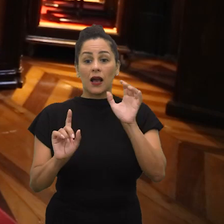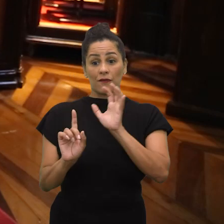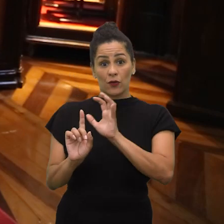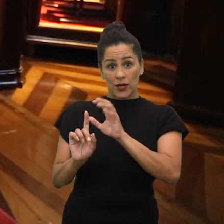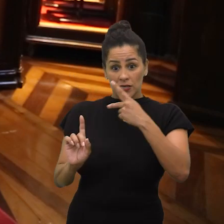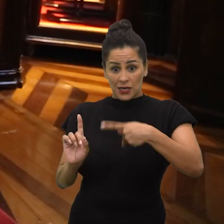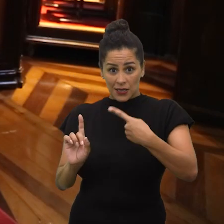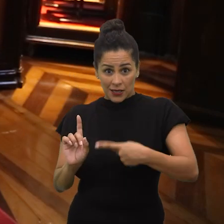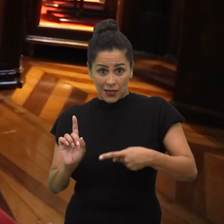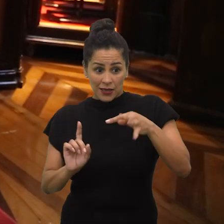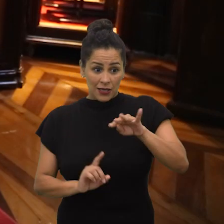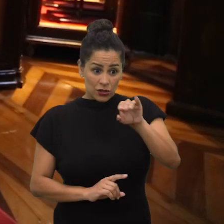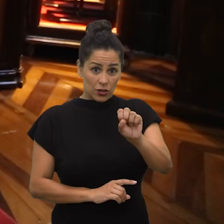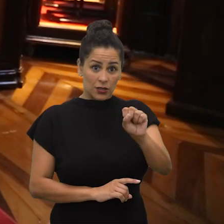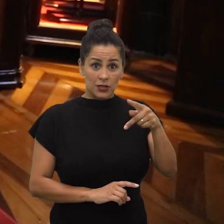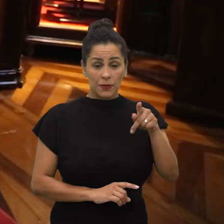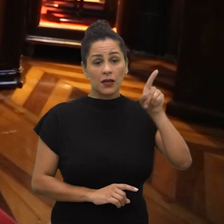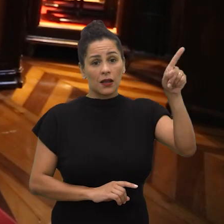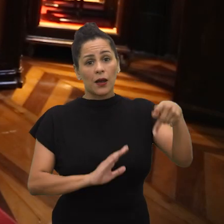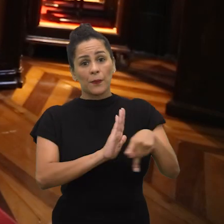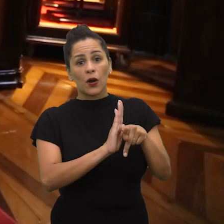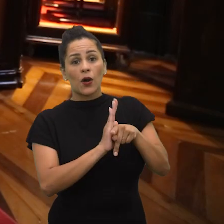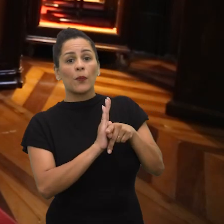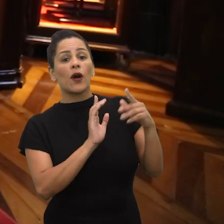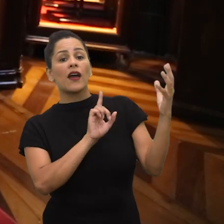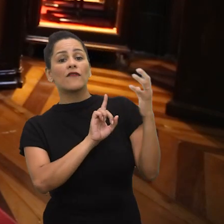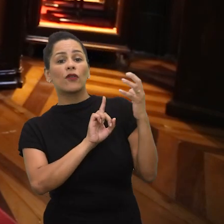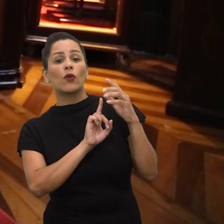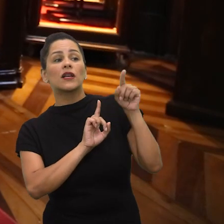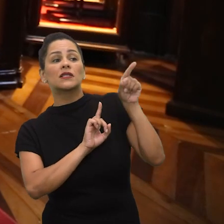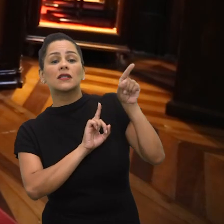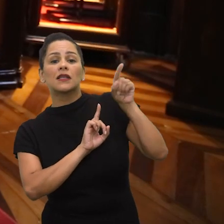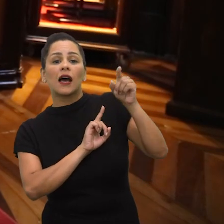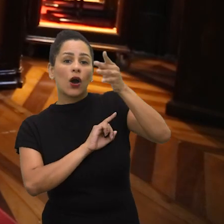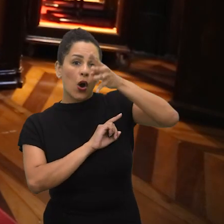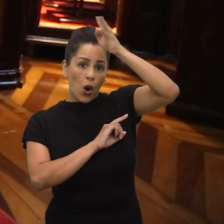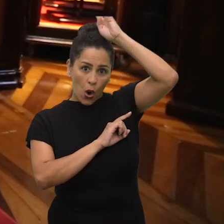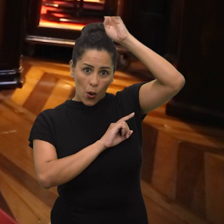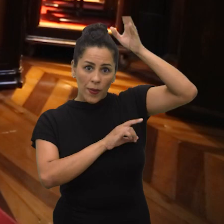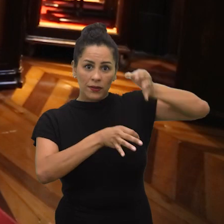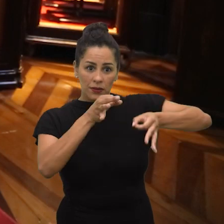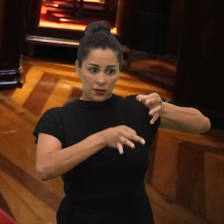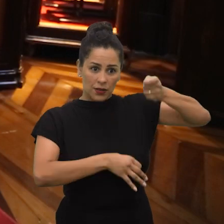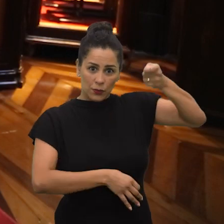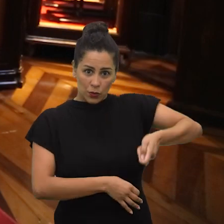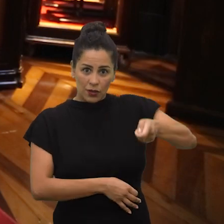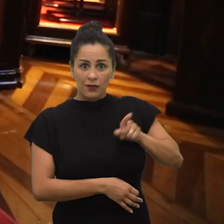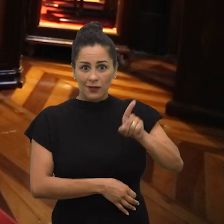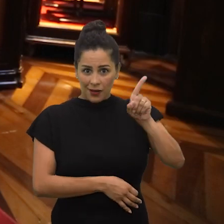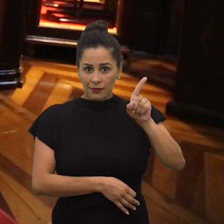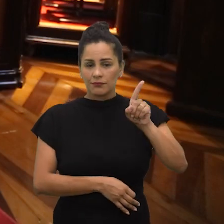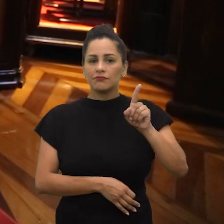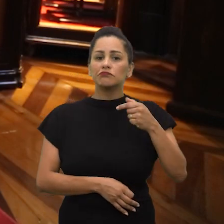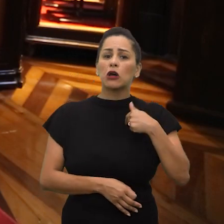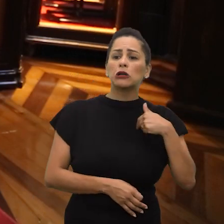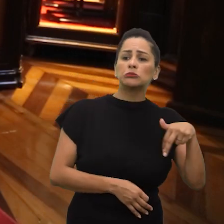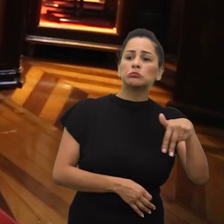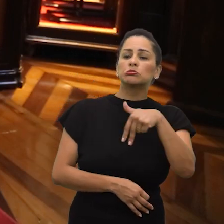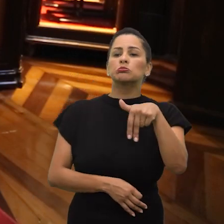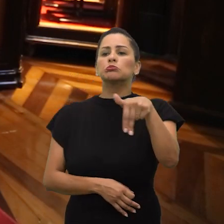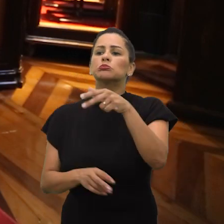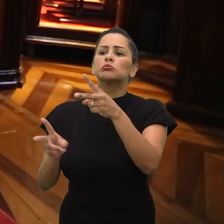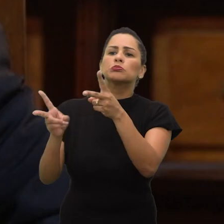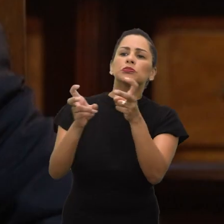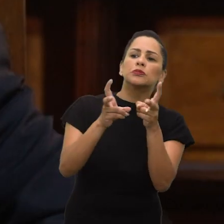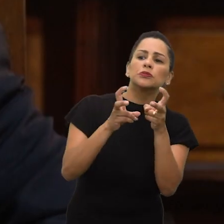foi o tribunal constitucional de Roma né e passando por lá a gente percebe